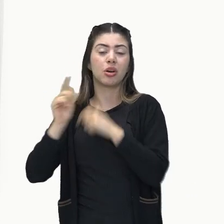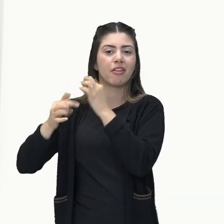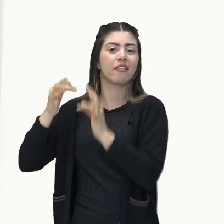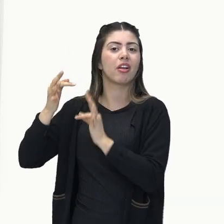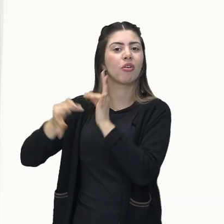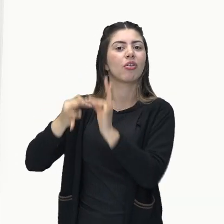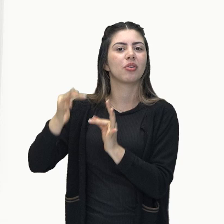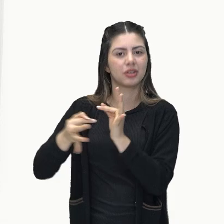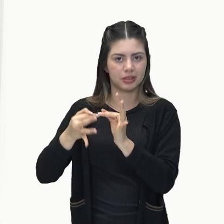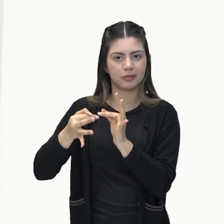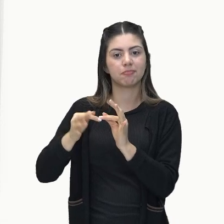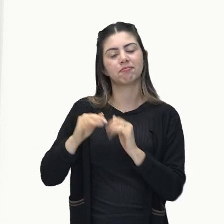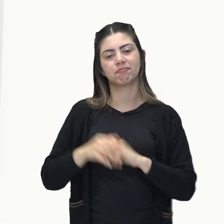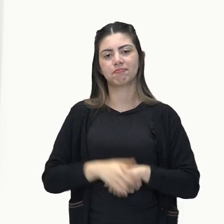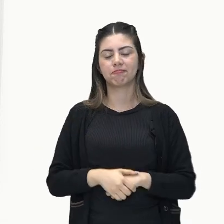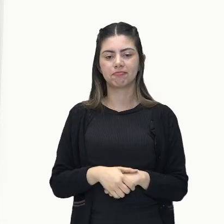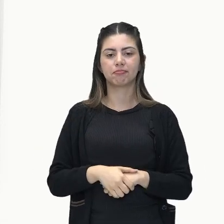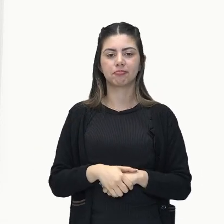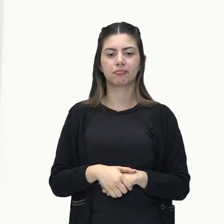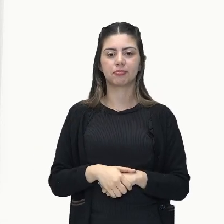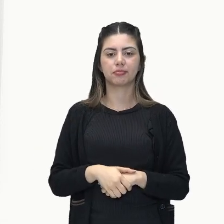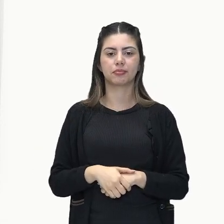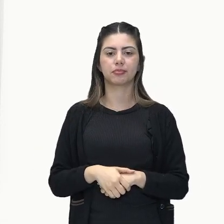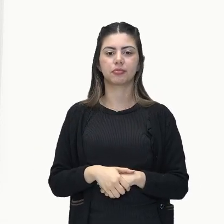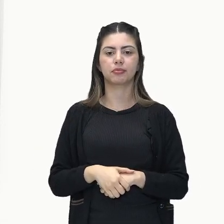mais a gente.